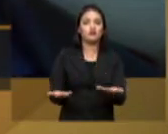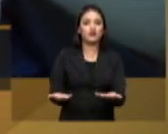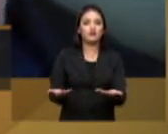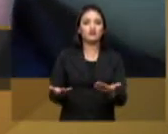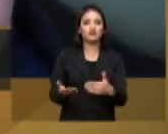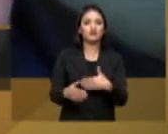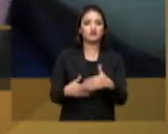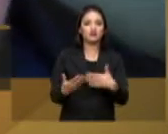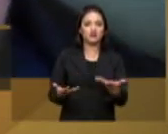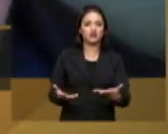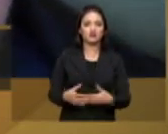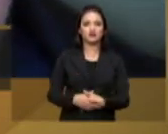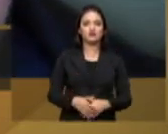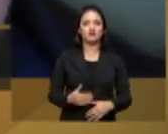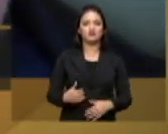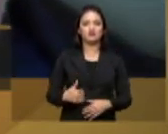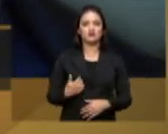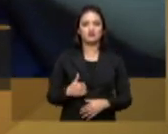complementariedade.